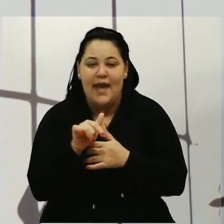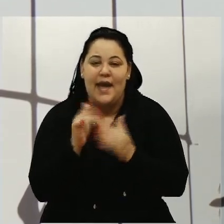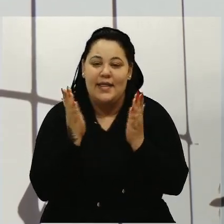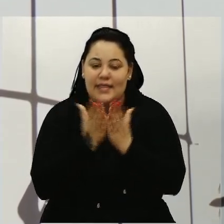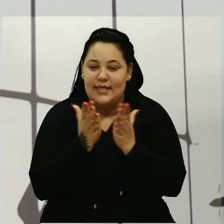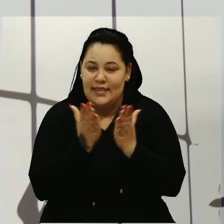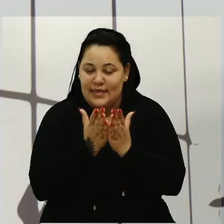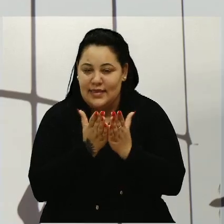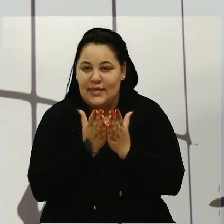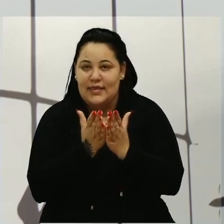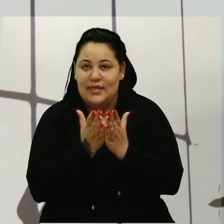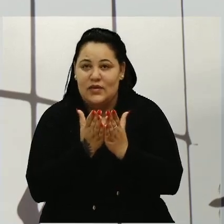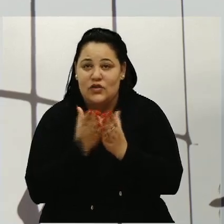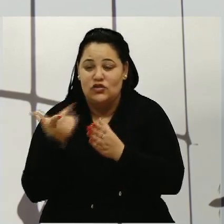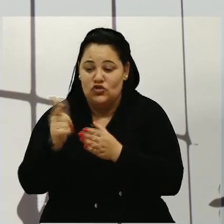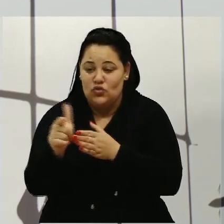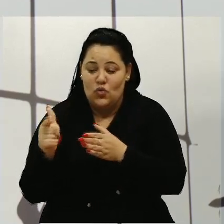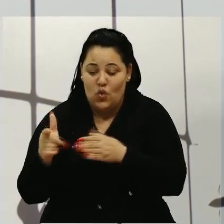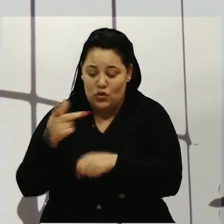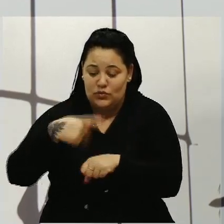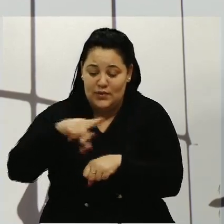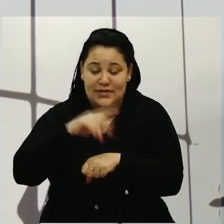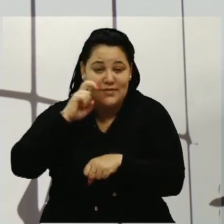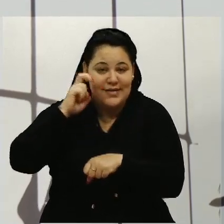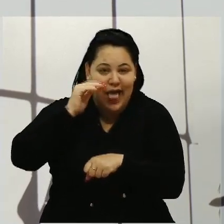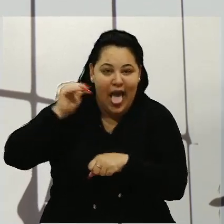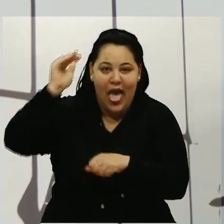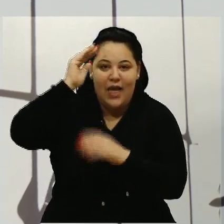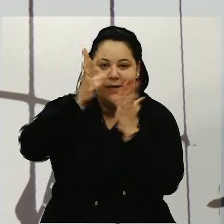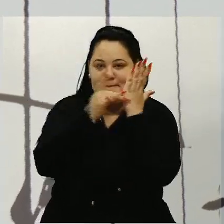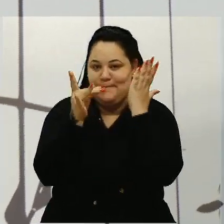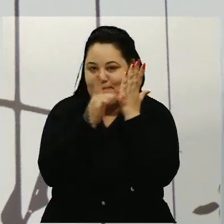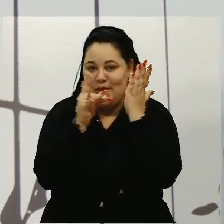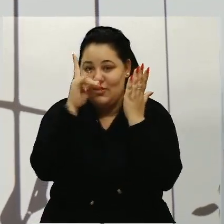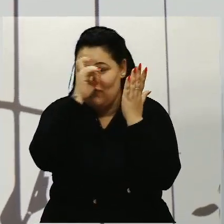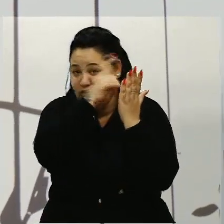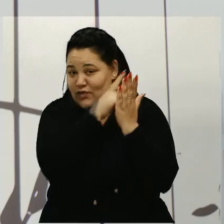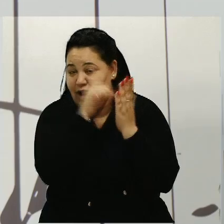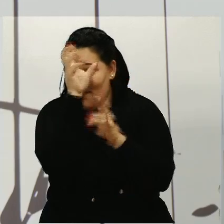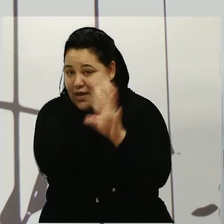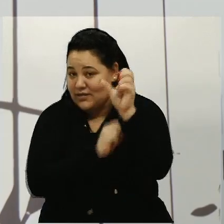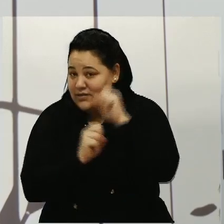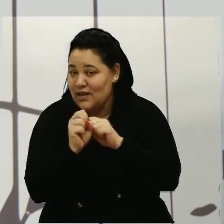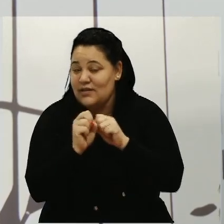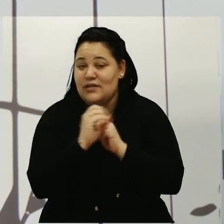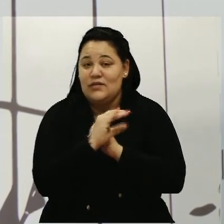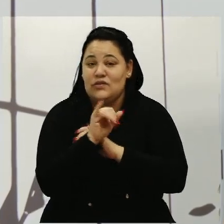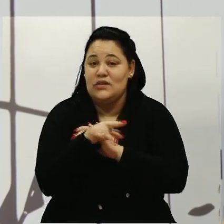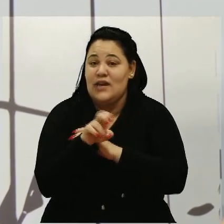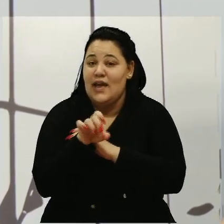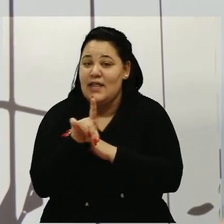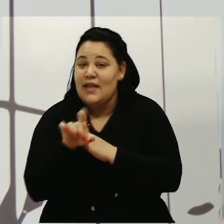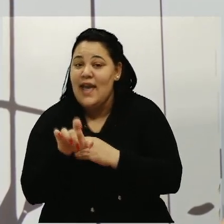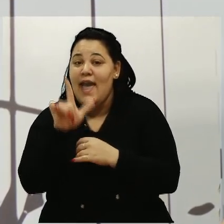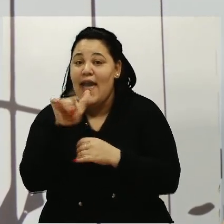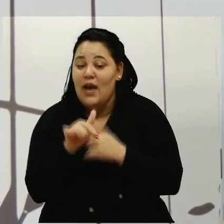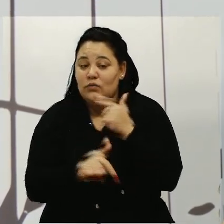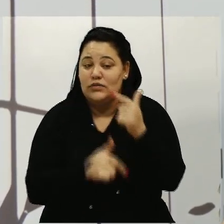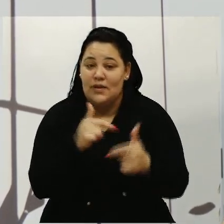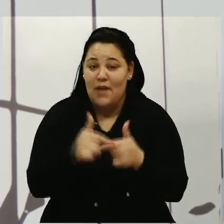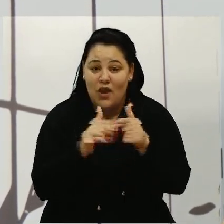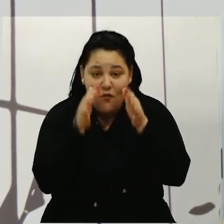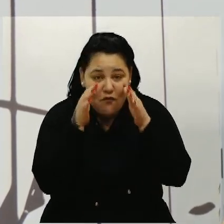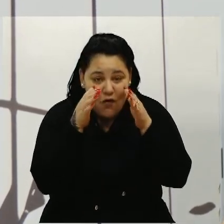estudantes estrangeiros, altas habilidades e dificuldades de aprendizagem, e já o Cined é um serviço que era